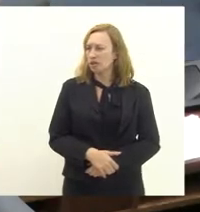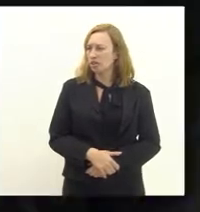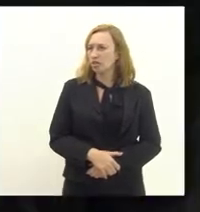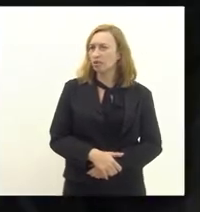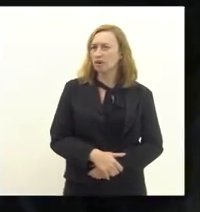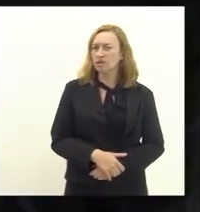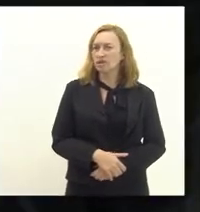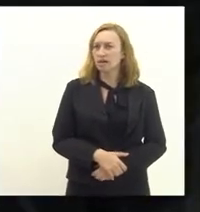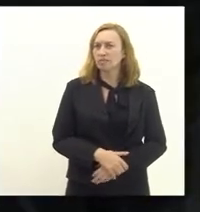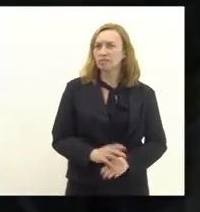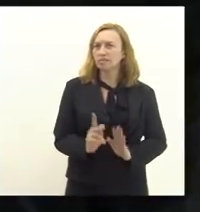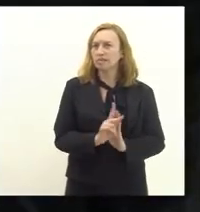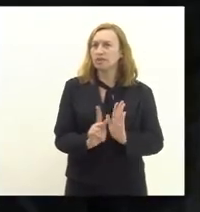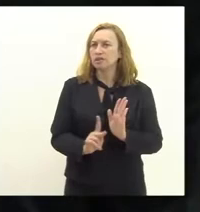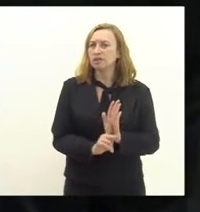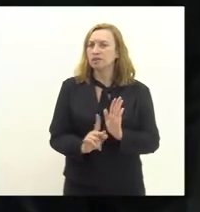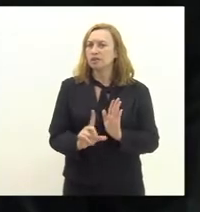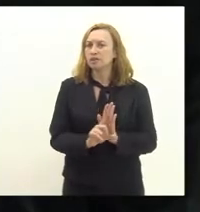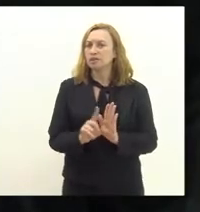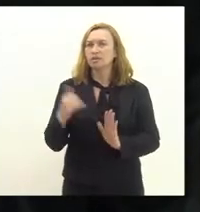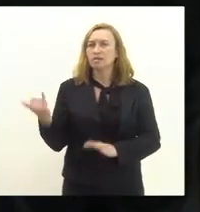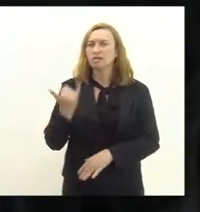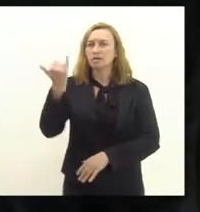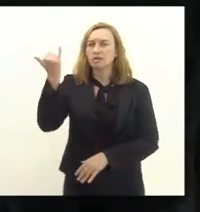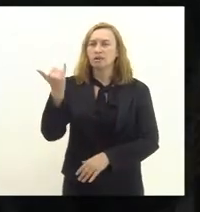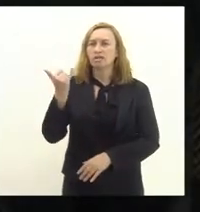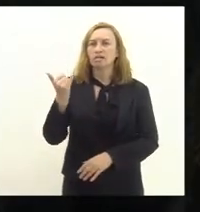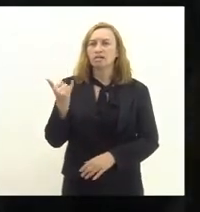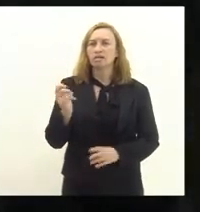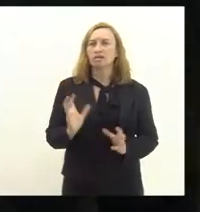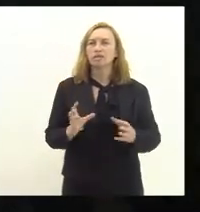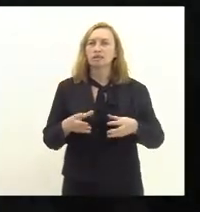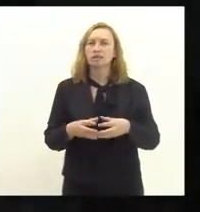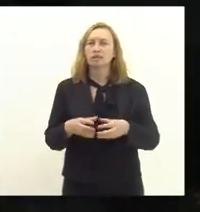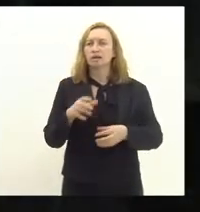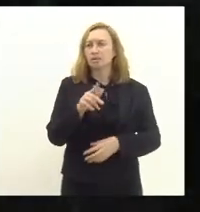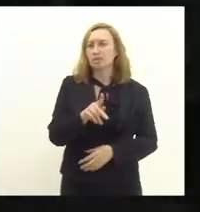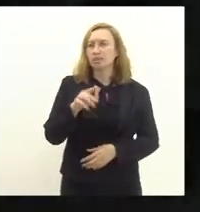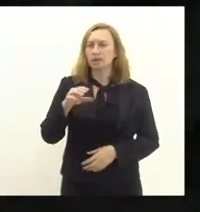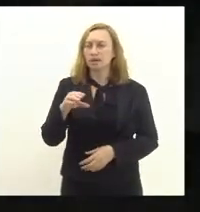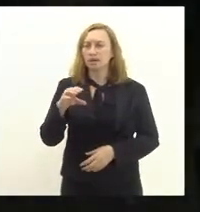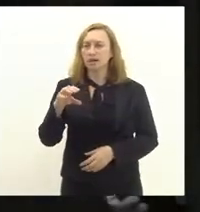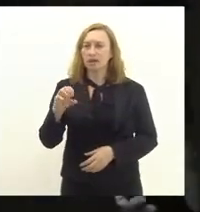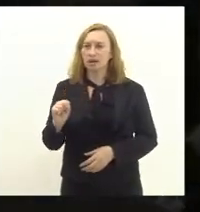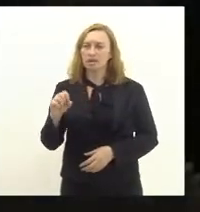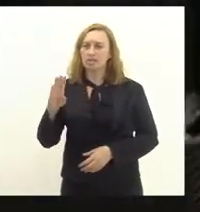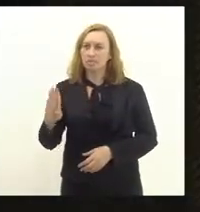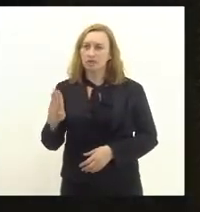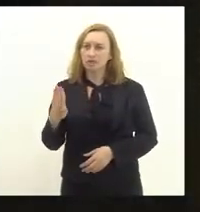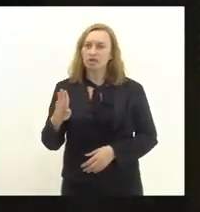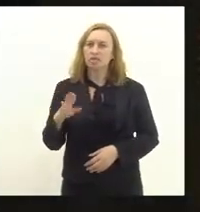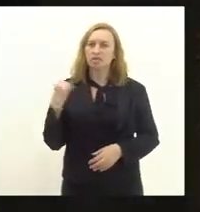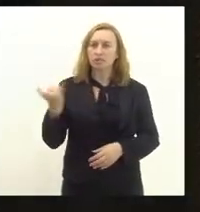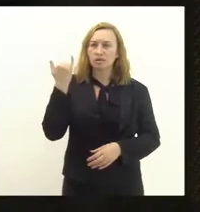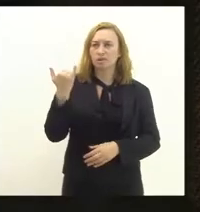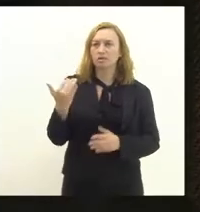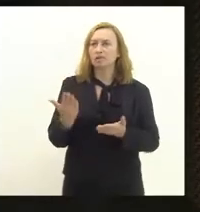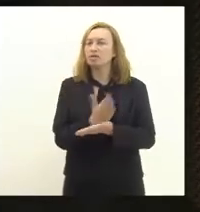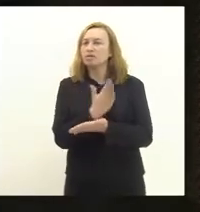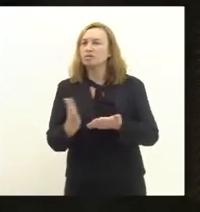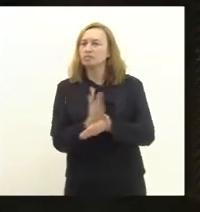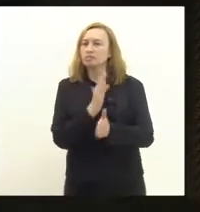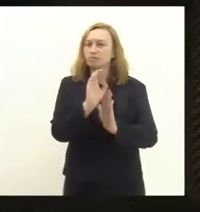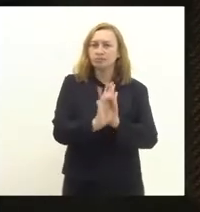Presidente, projeto importante. A bancada do PSB ofereceu algumas emendas, mas é importante trabalhar André, Coronel